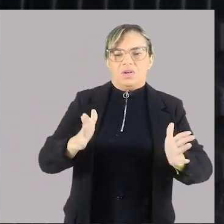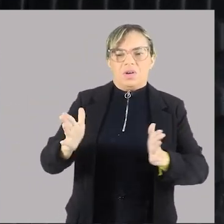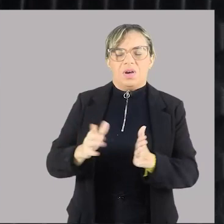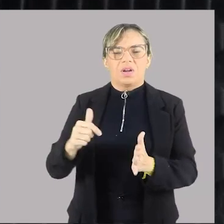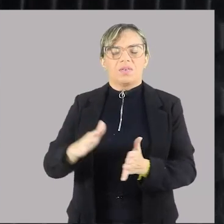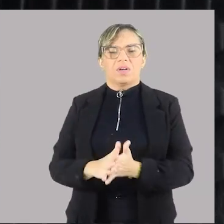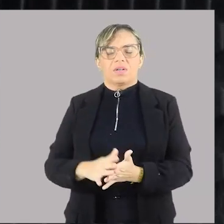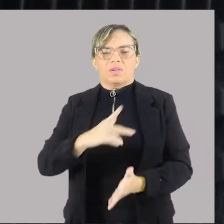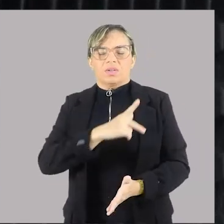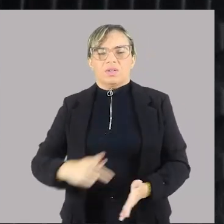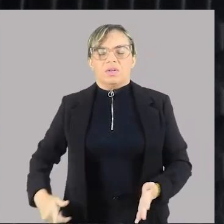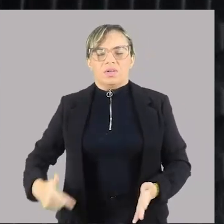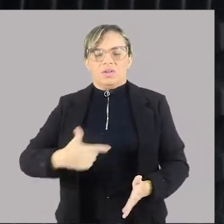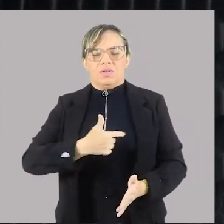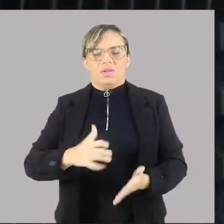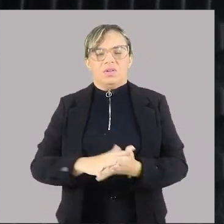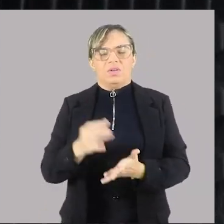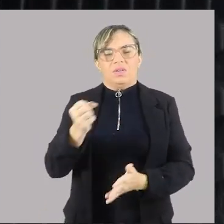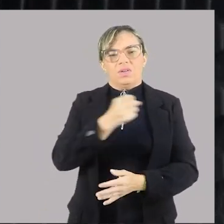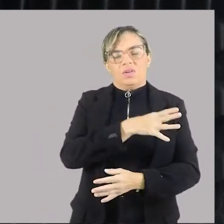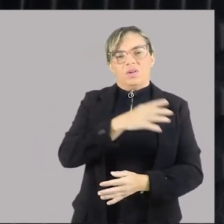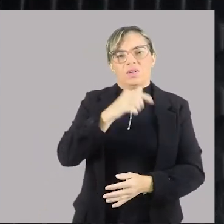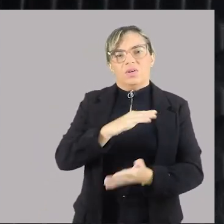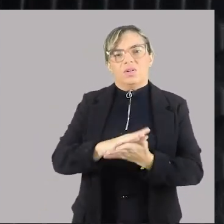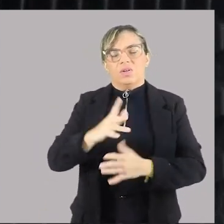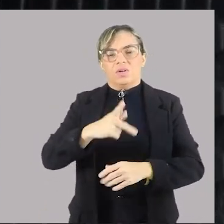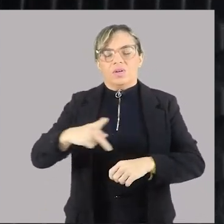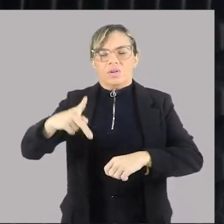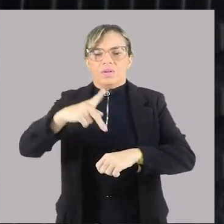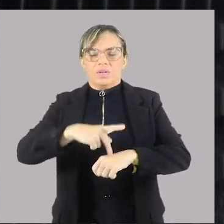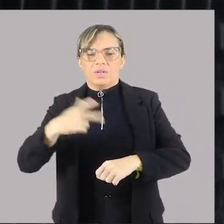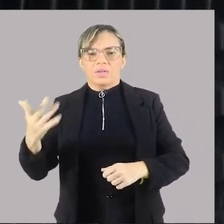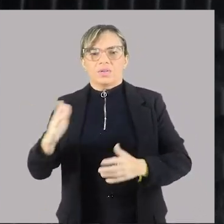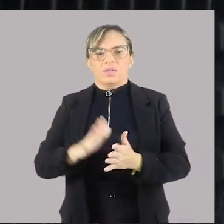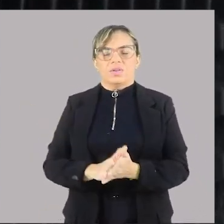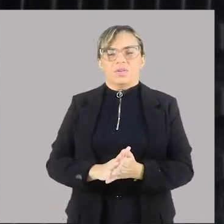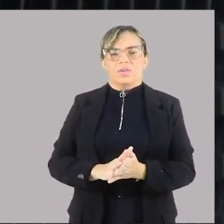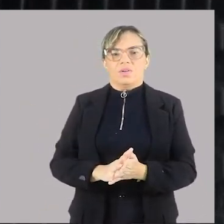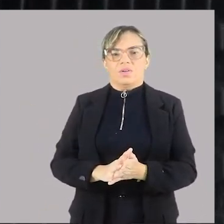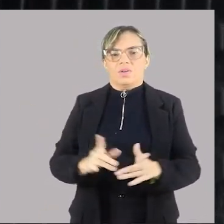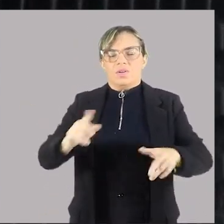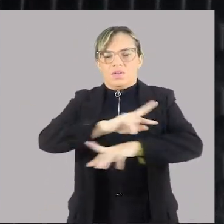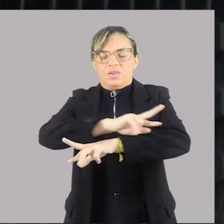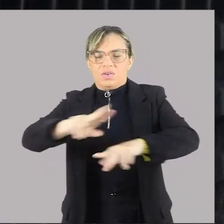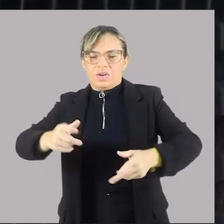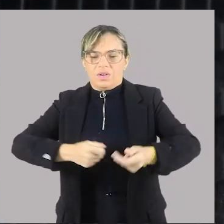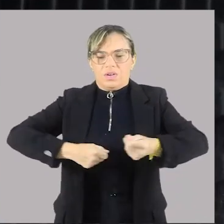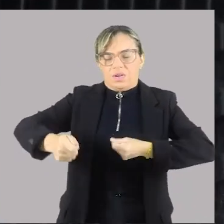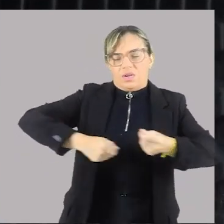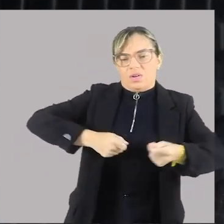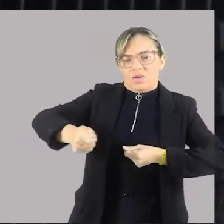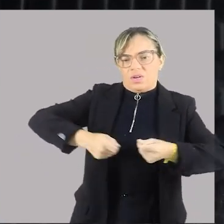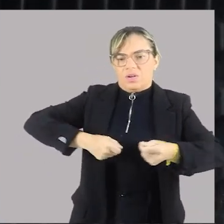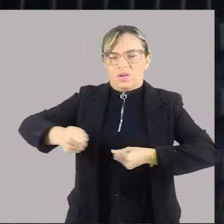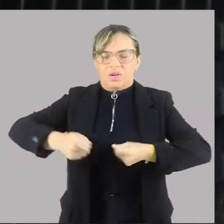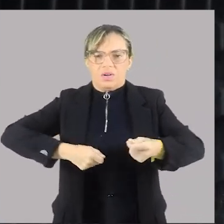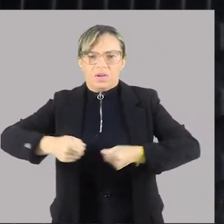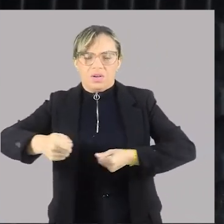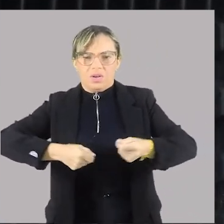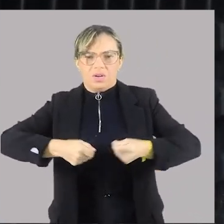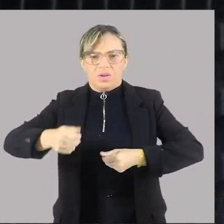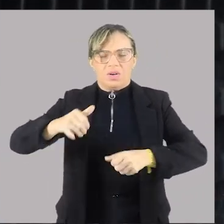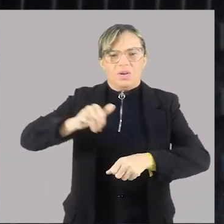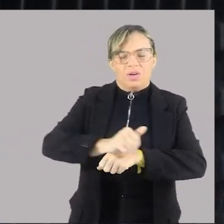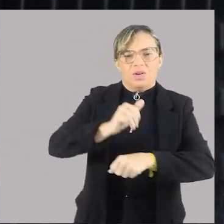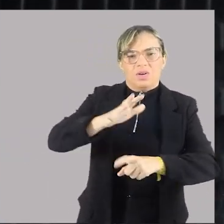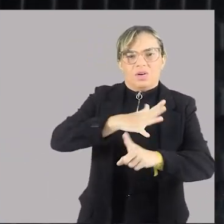Novo, do governo autoritário, ela vai criar vários mecanismos de controle sobre a sociedade,